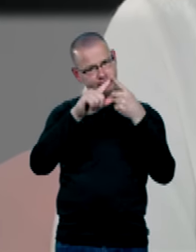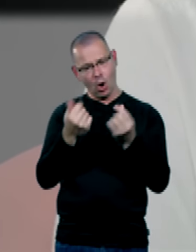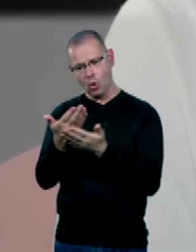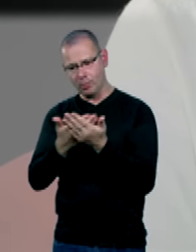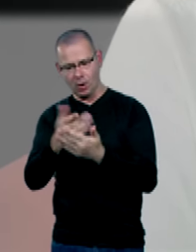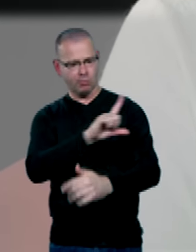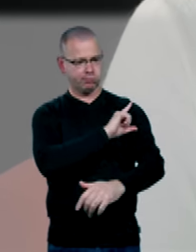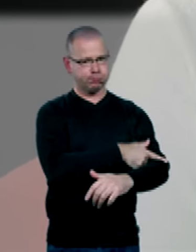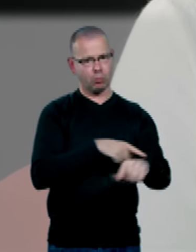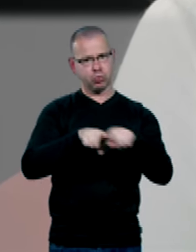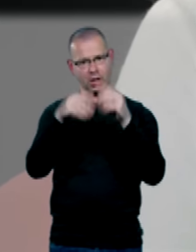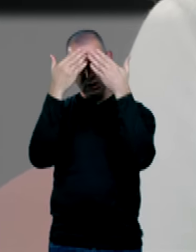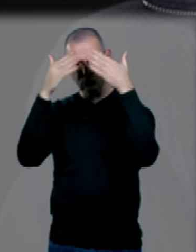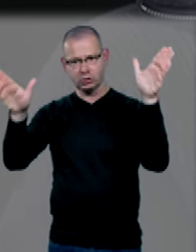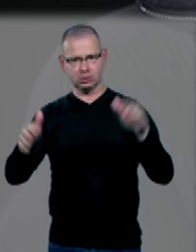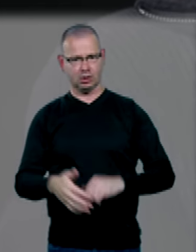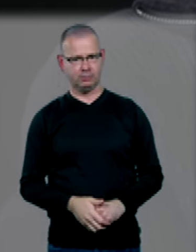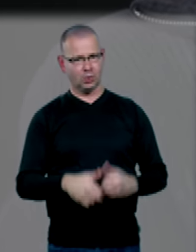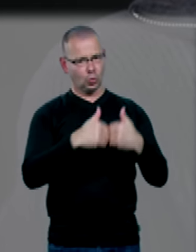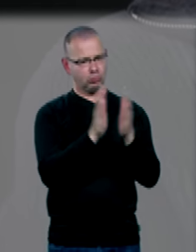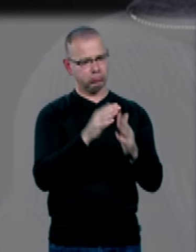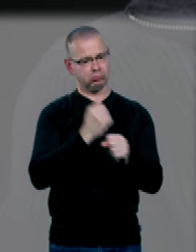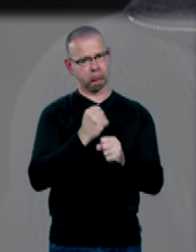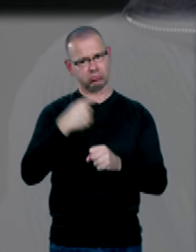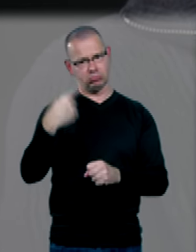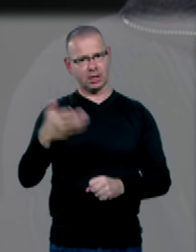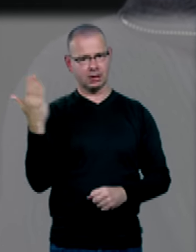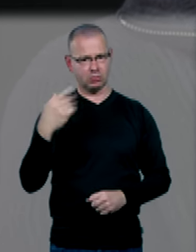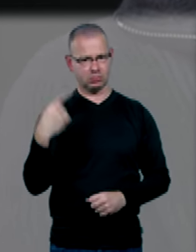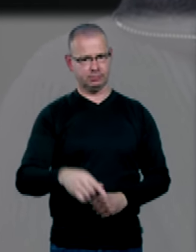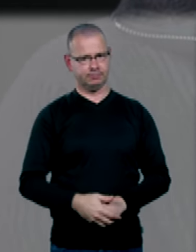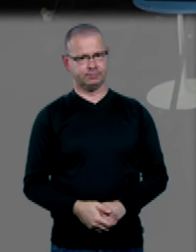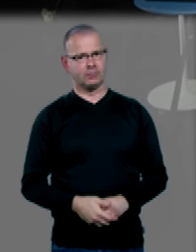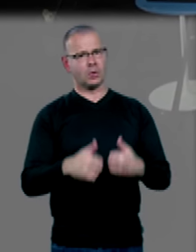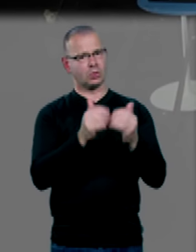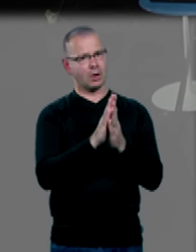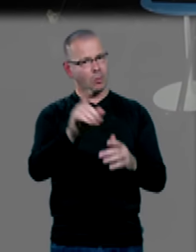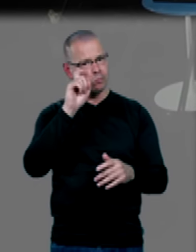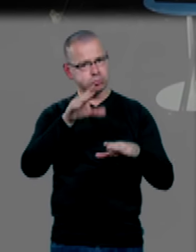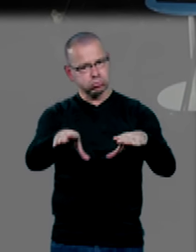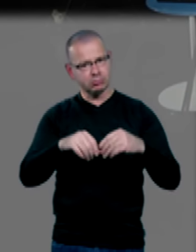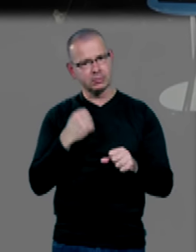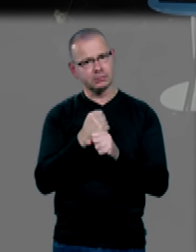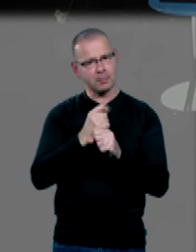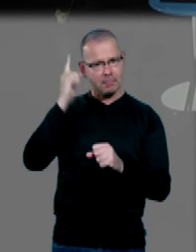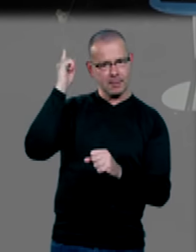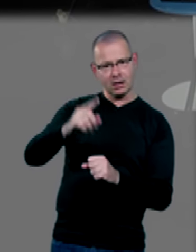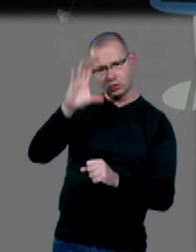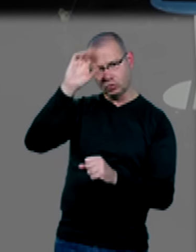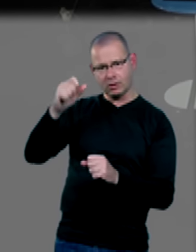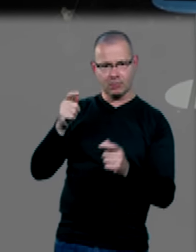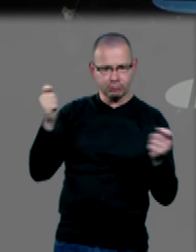a execução de políticas de pleno emprego. Portugal preconiza a abolição do imperialismo, do colonialismo e